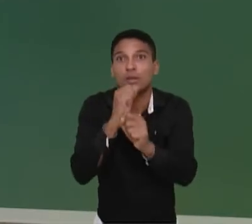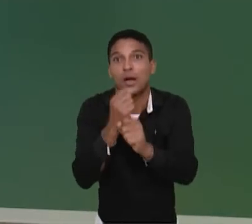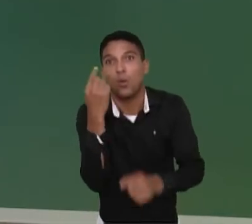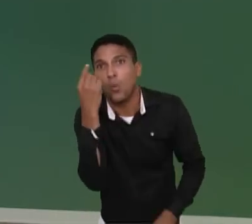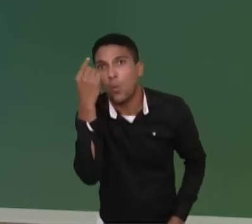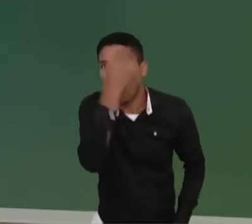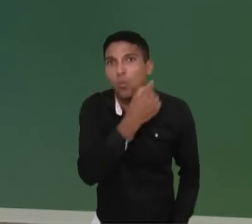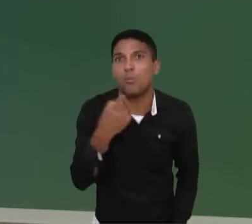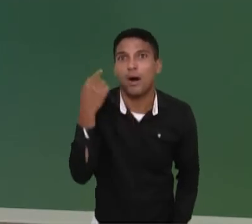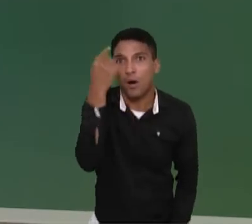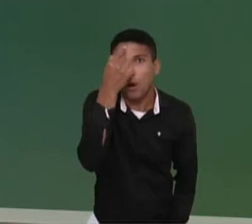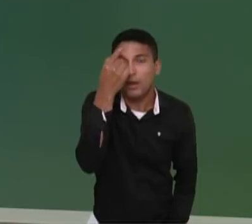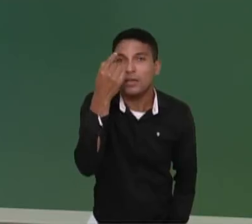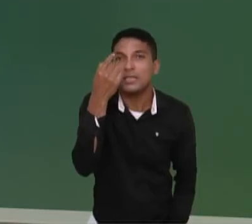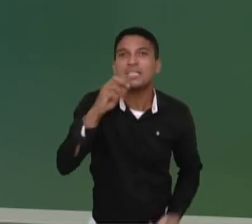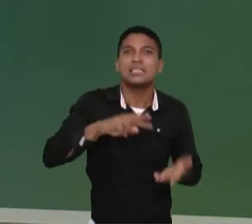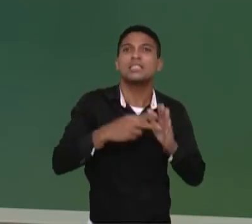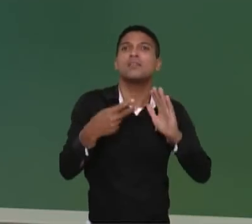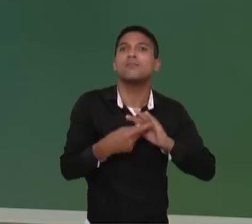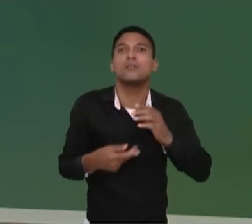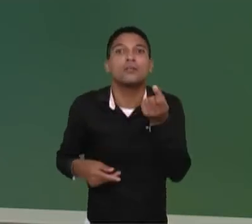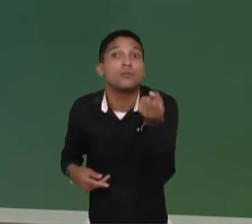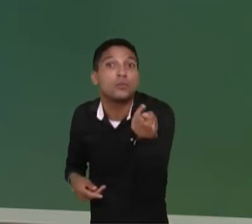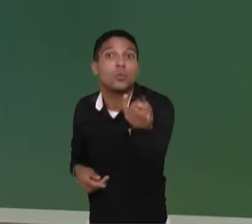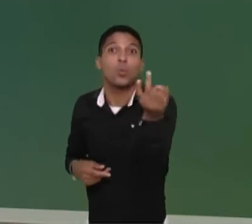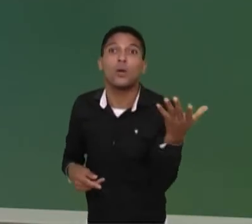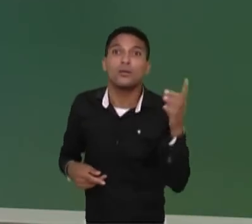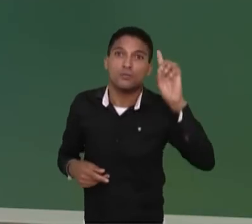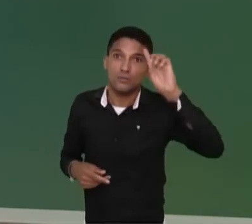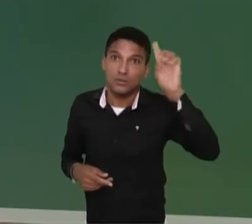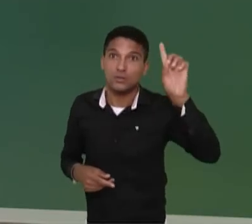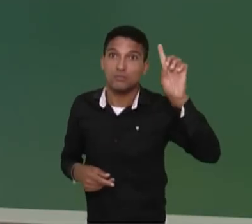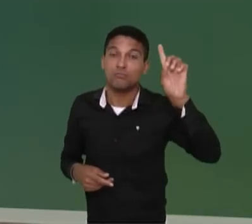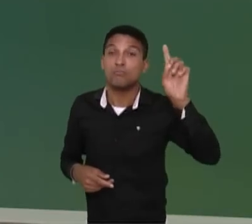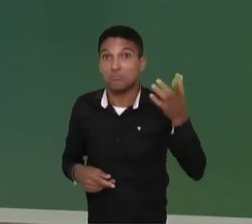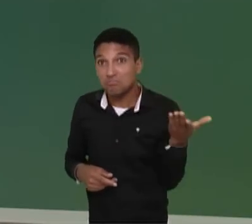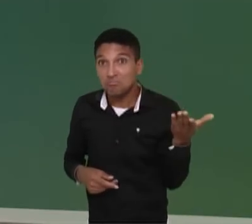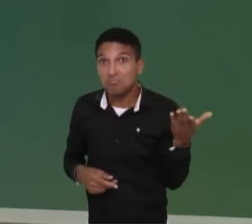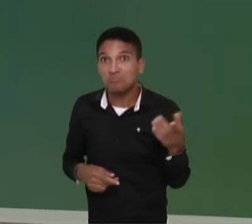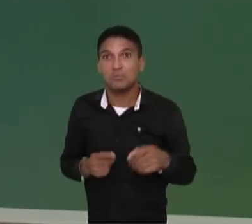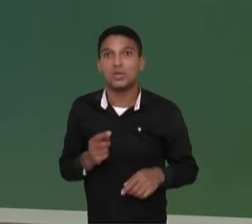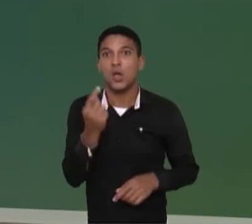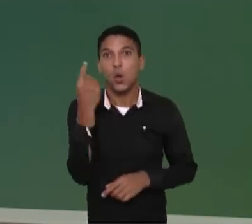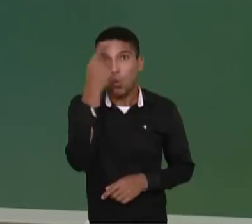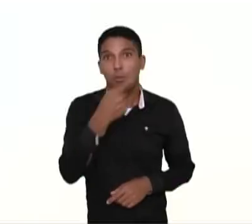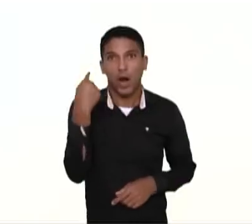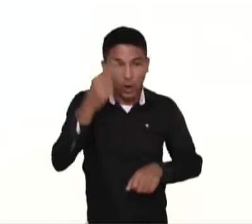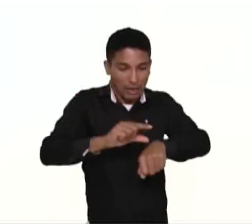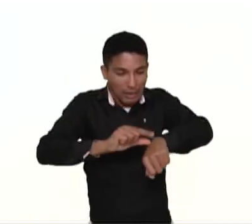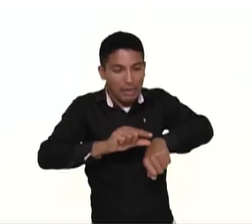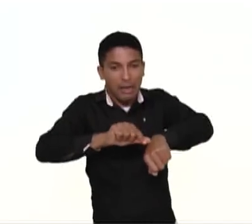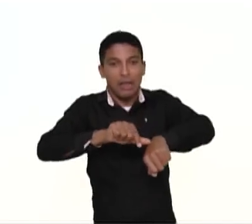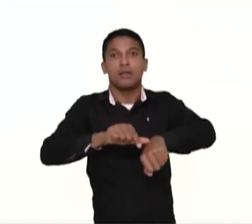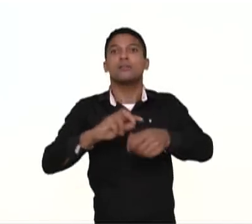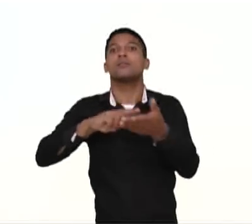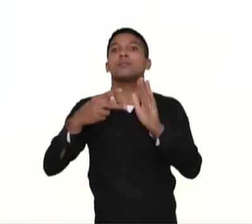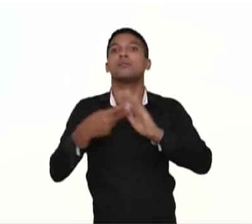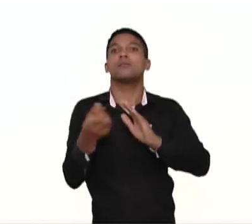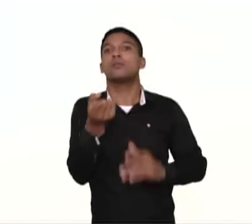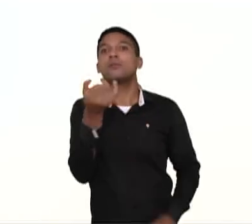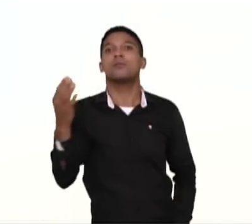60 dias, 50 dias, 30 dias, 20 dias ou 15 dias aí. Um tempinho para você resolver e a gente já volta.